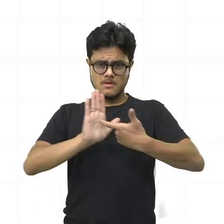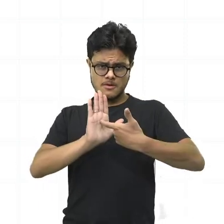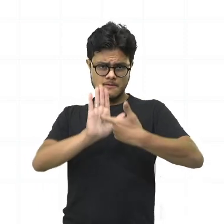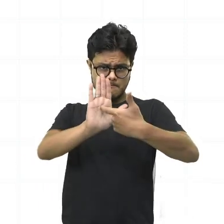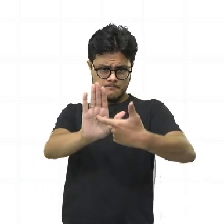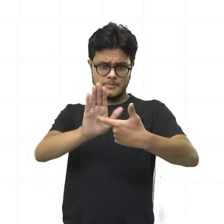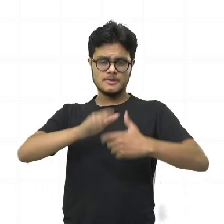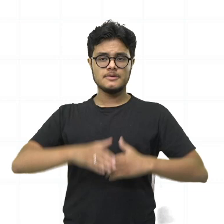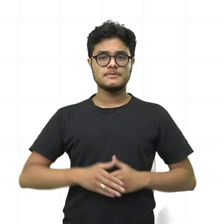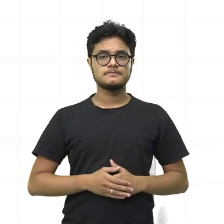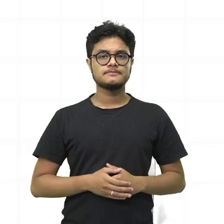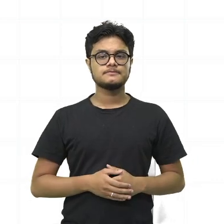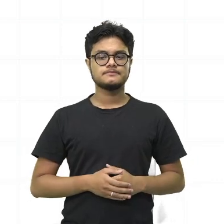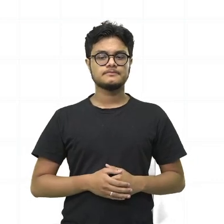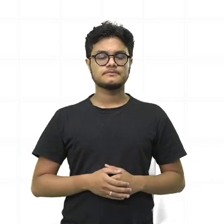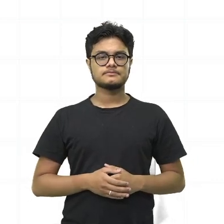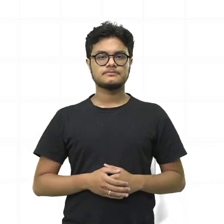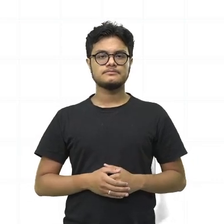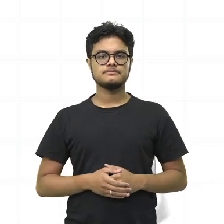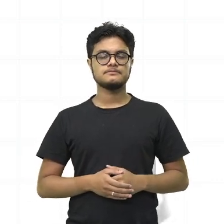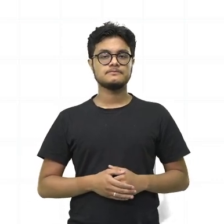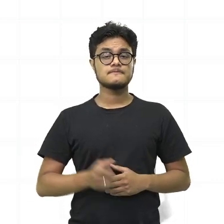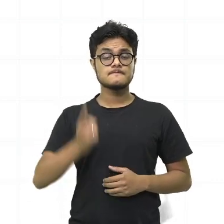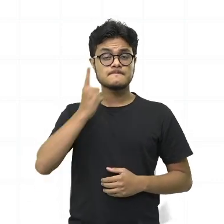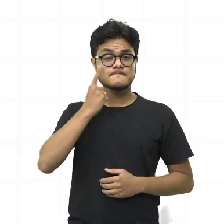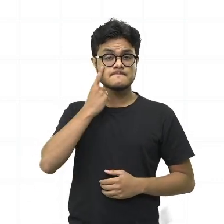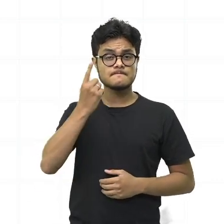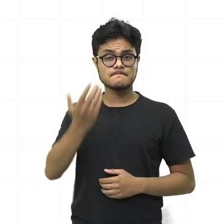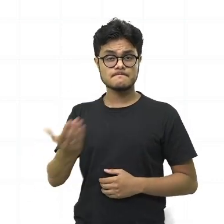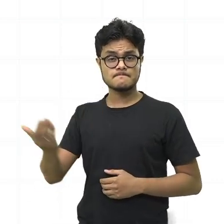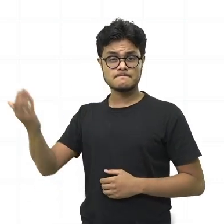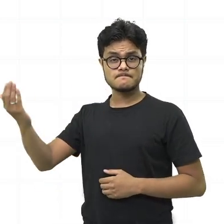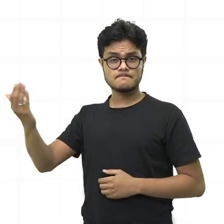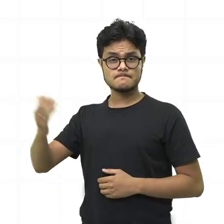substantivo coletivo. Observem aí comigo.